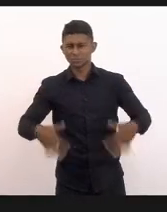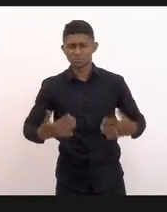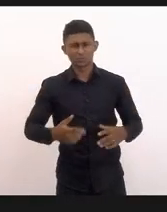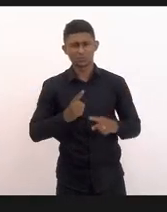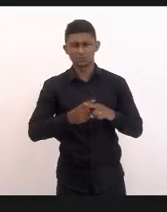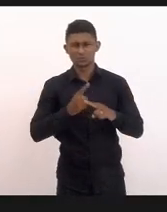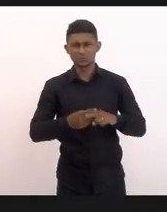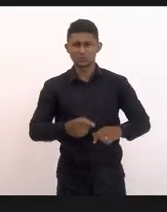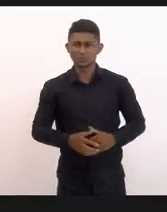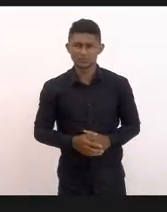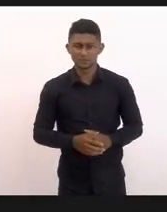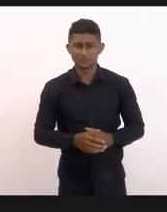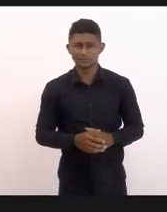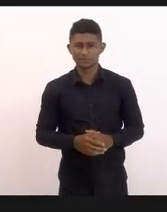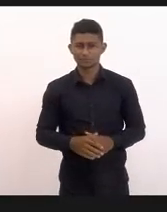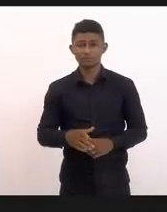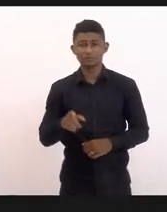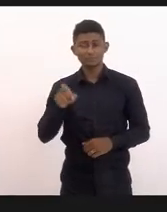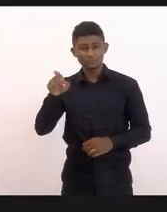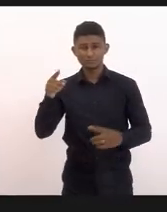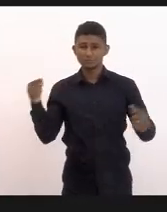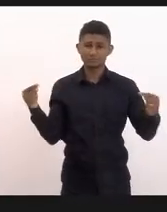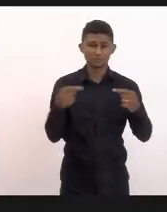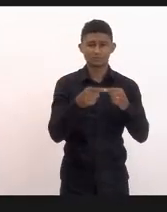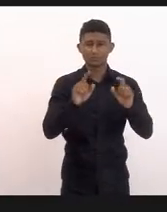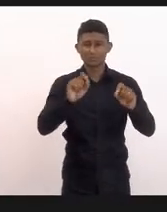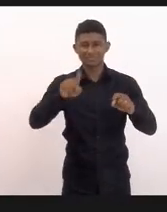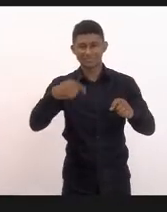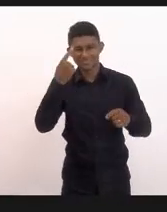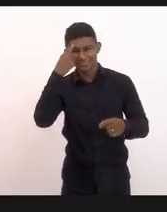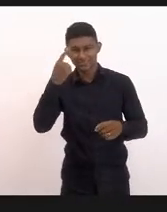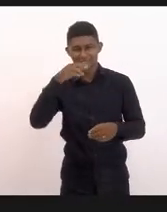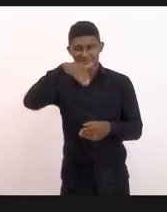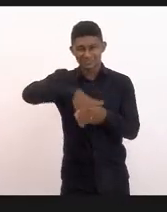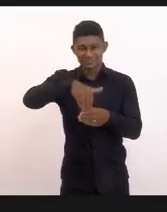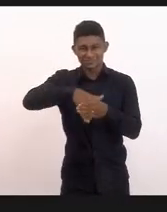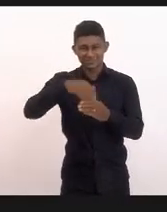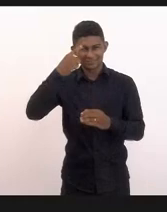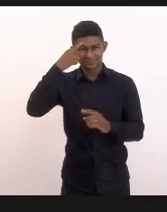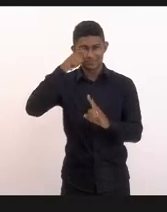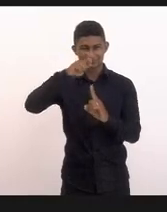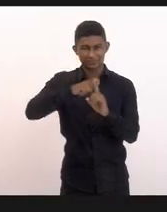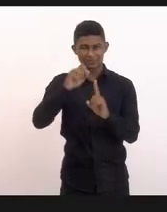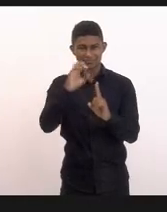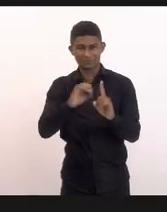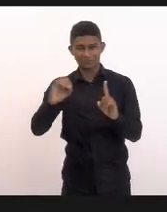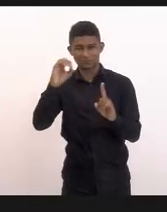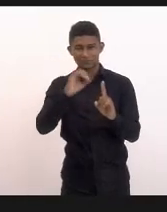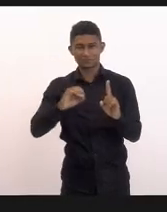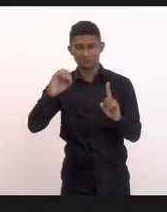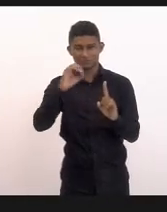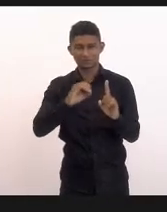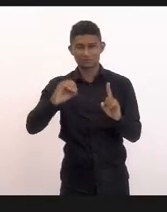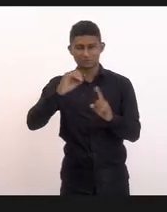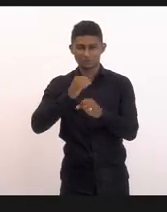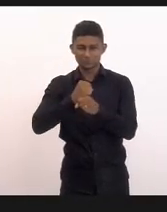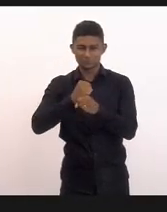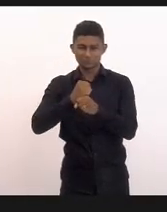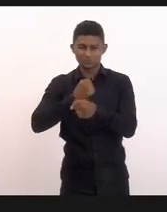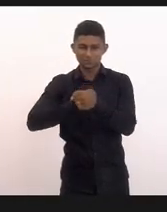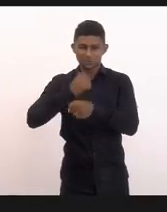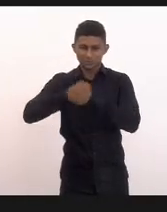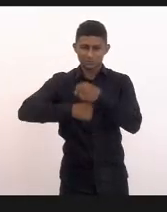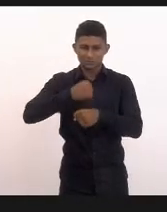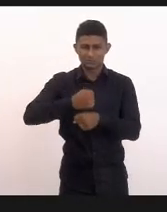isso diz respeito ao processo eleitoral, né, de outubro de 2022. Então,